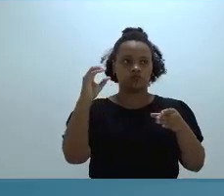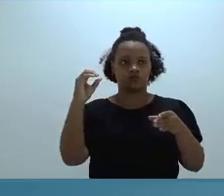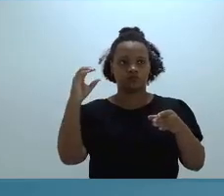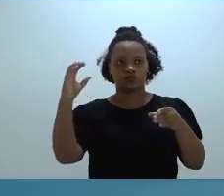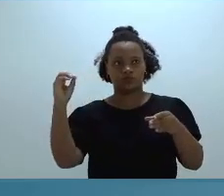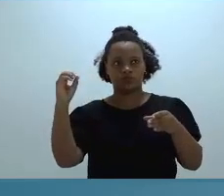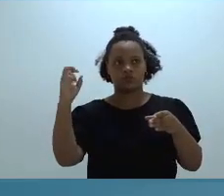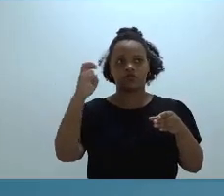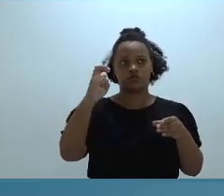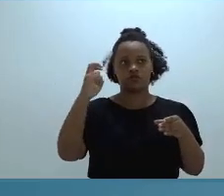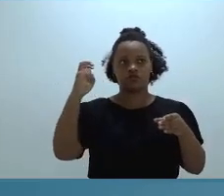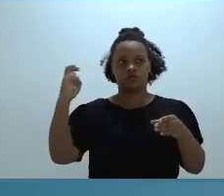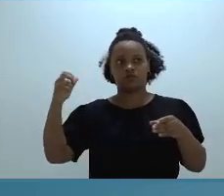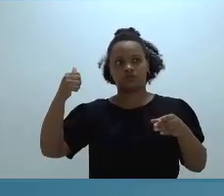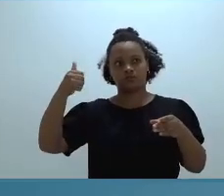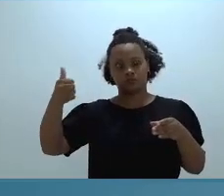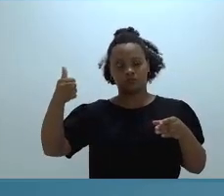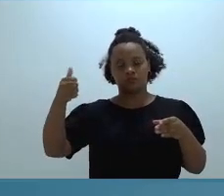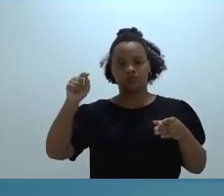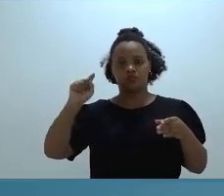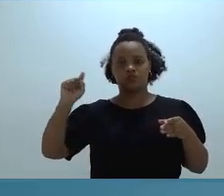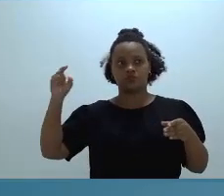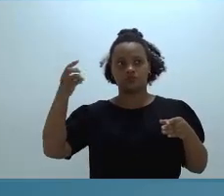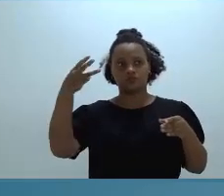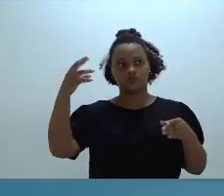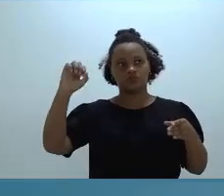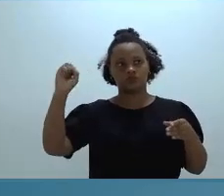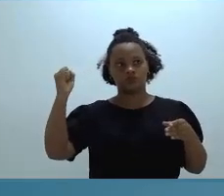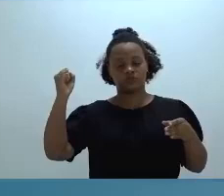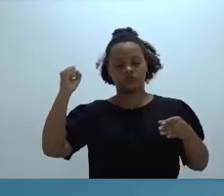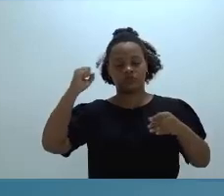0000551, dígito